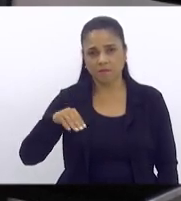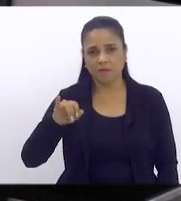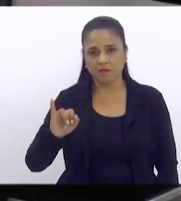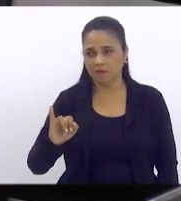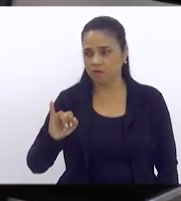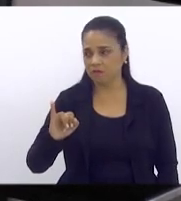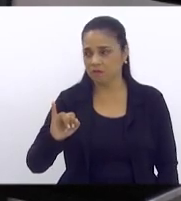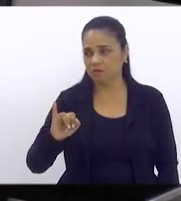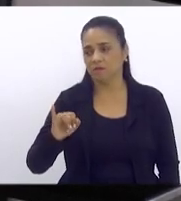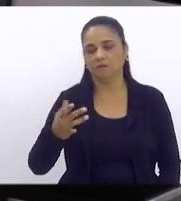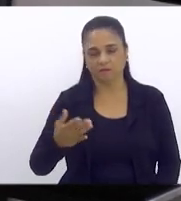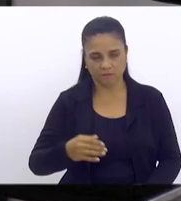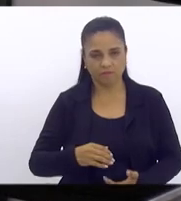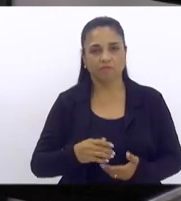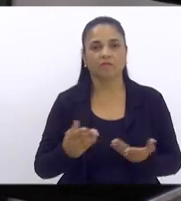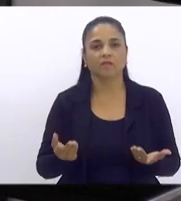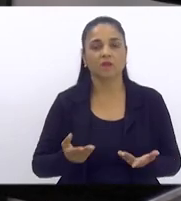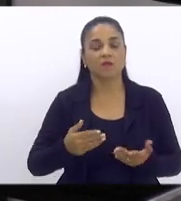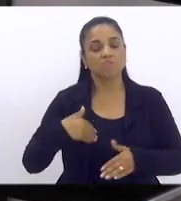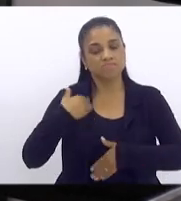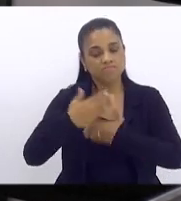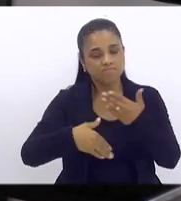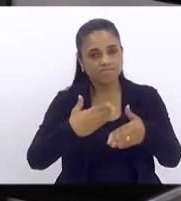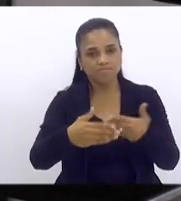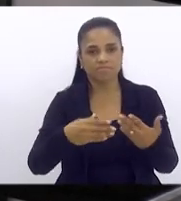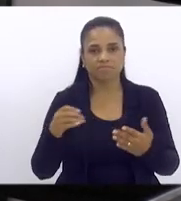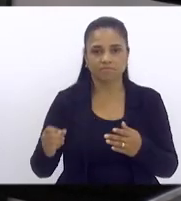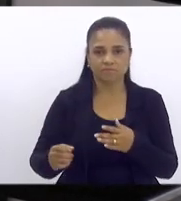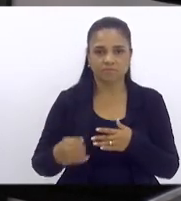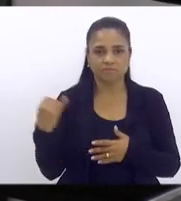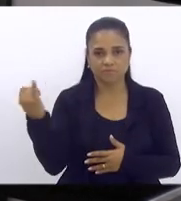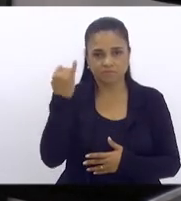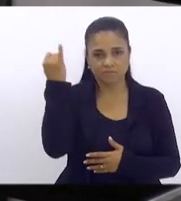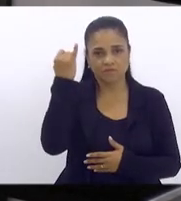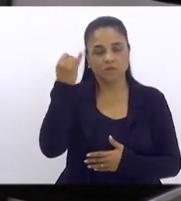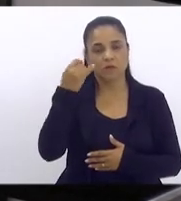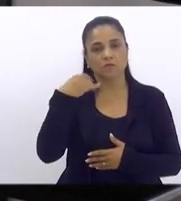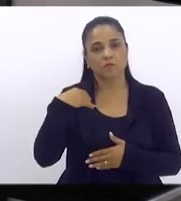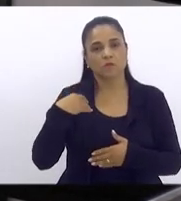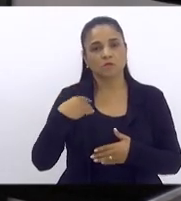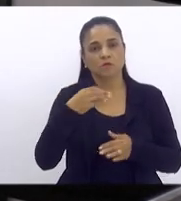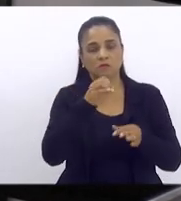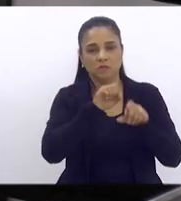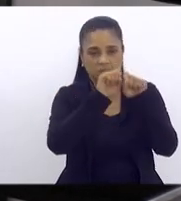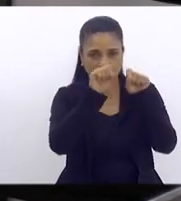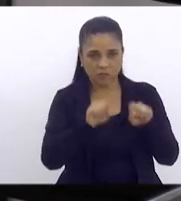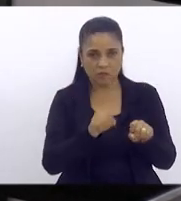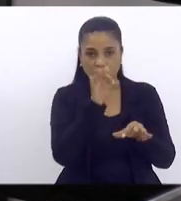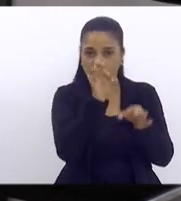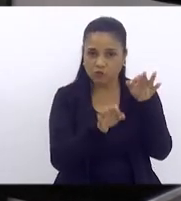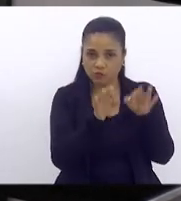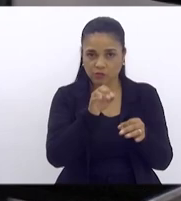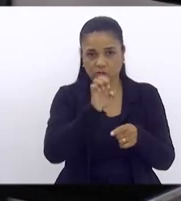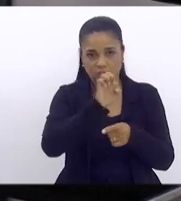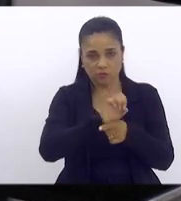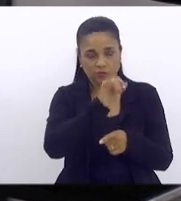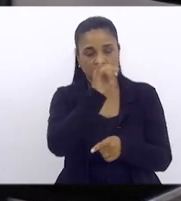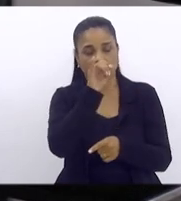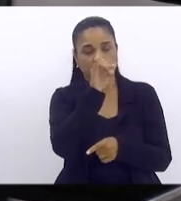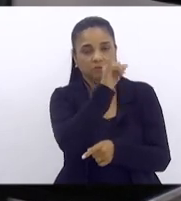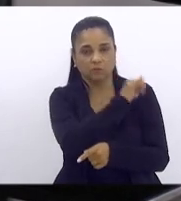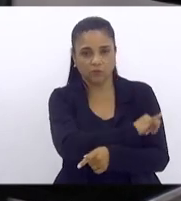gente construir um processo que colabore para que o sistema de justiça no nosso Estado e no nosso